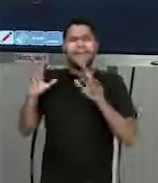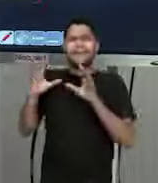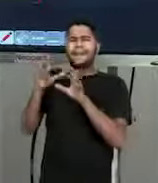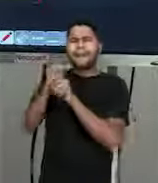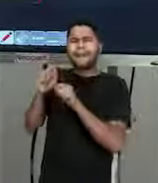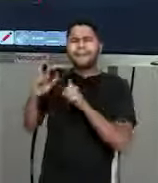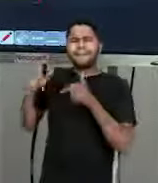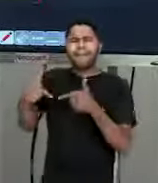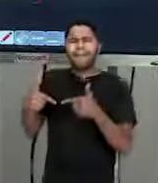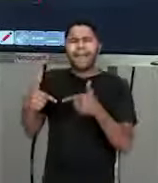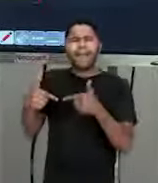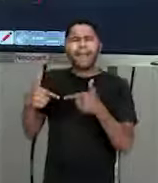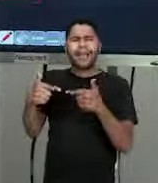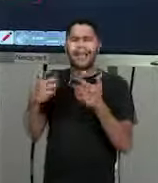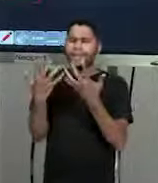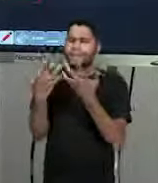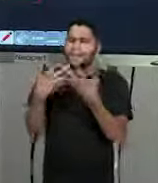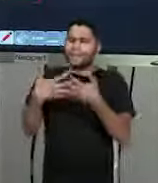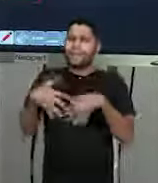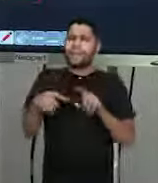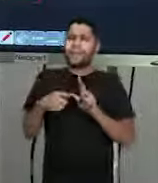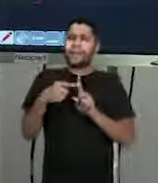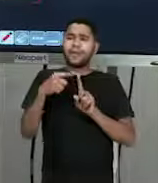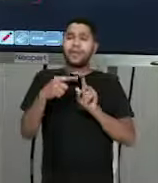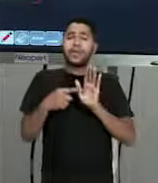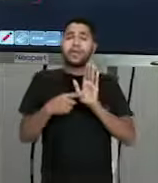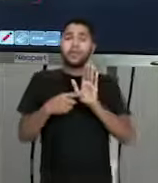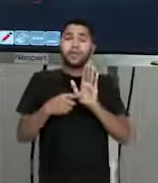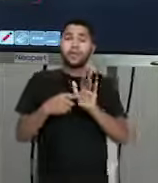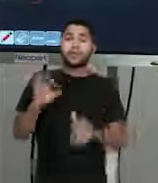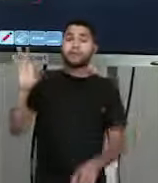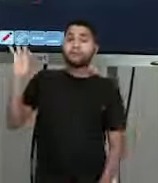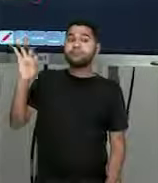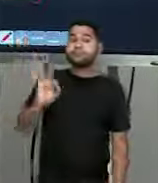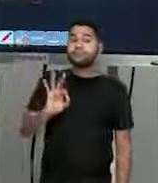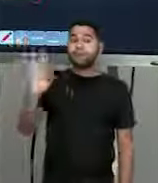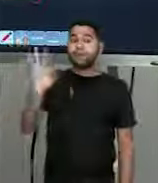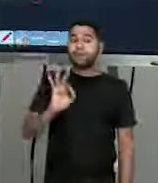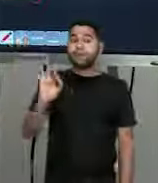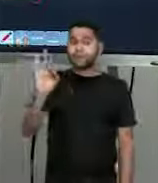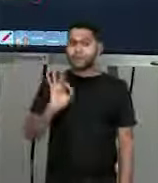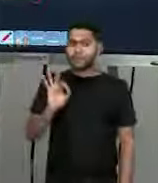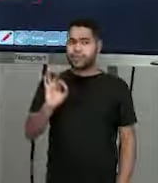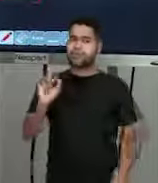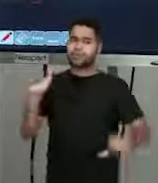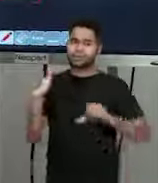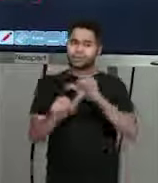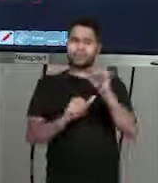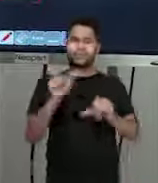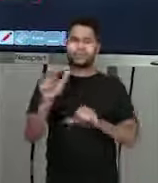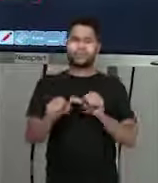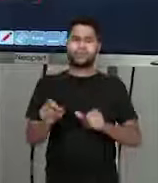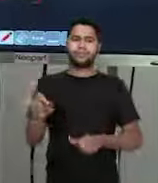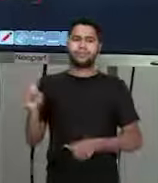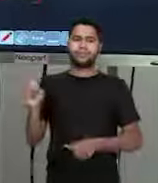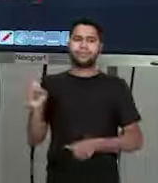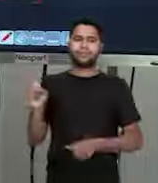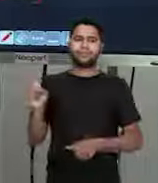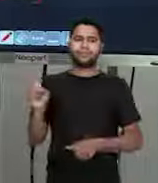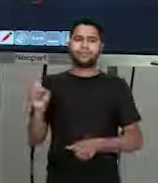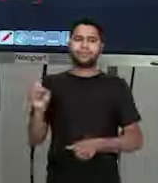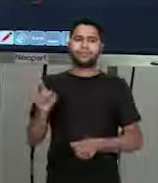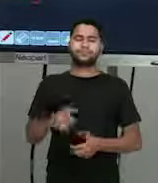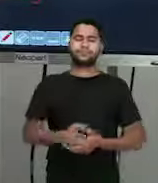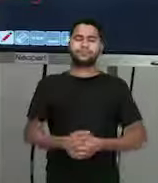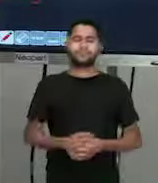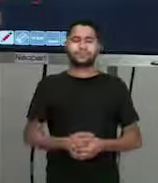uma máquina térmica é representado em porcentagem. Então, eu vou transformar essa porcentagem aqui. O